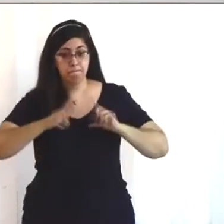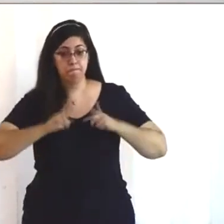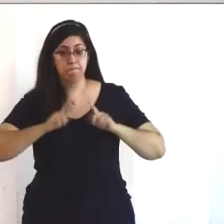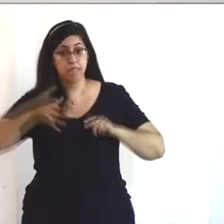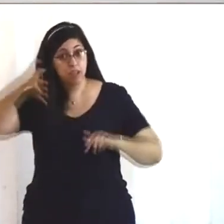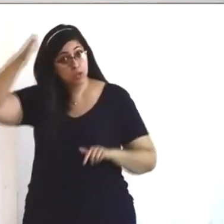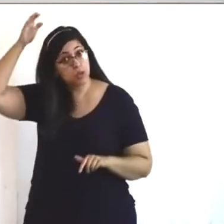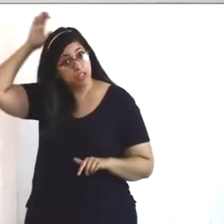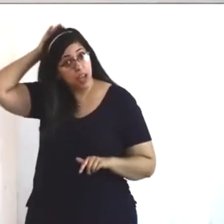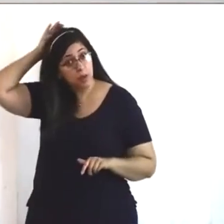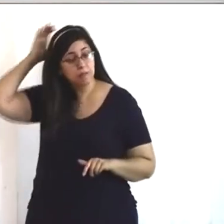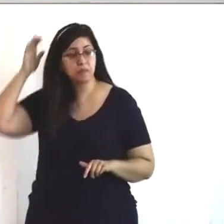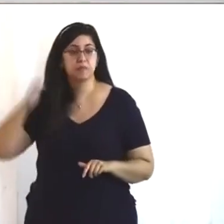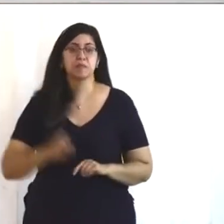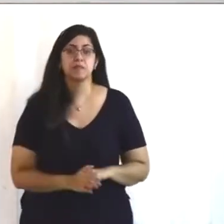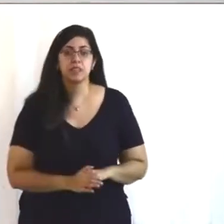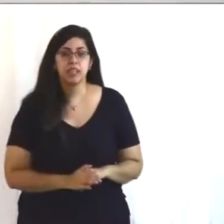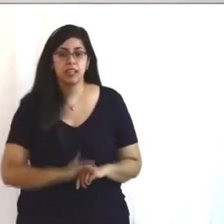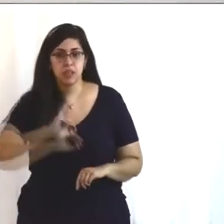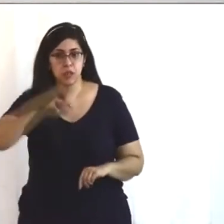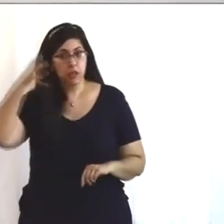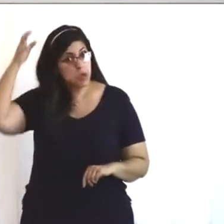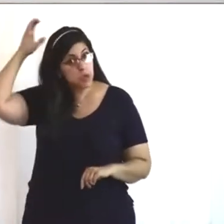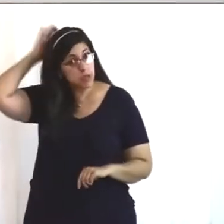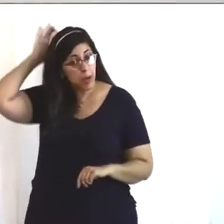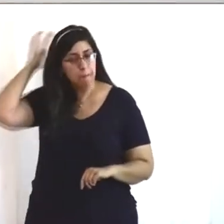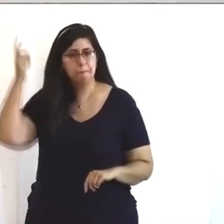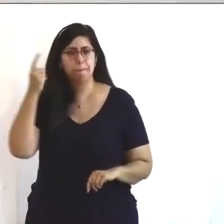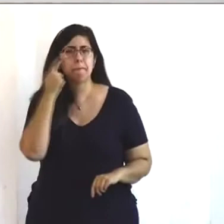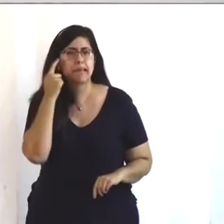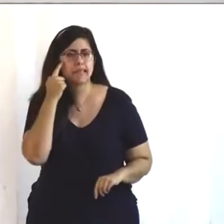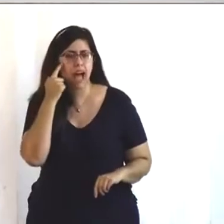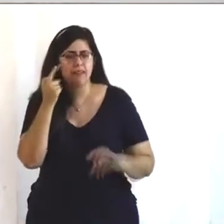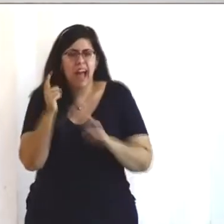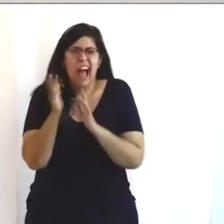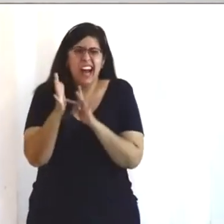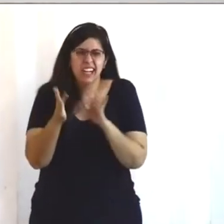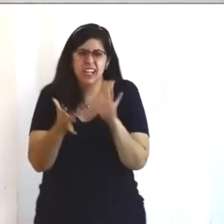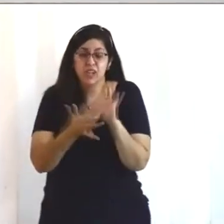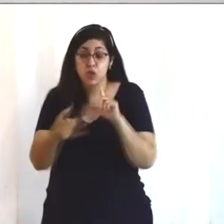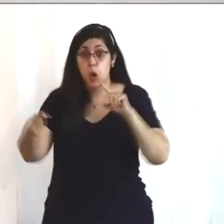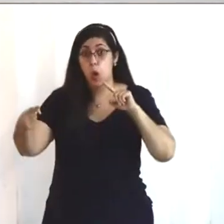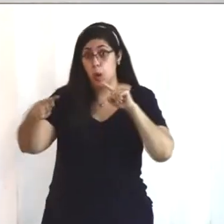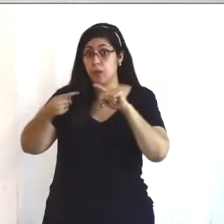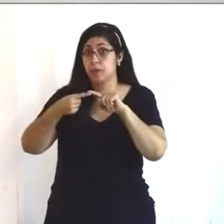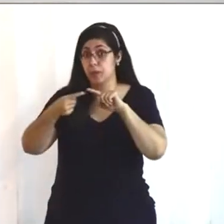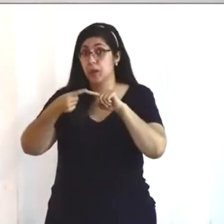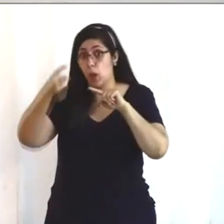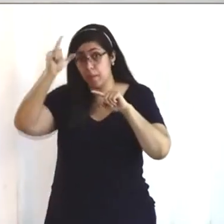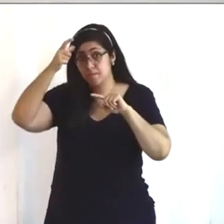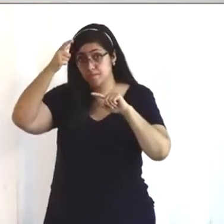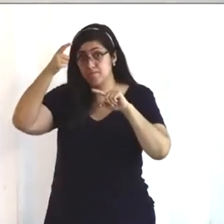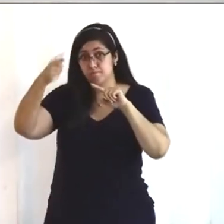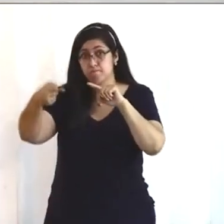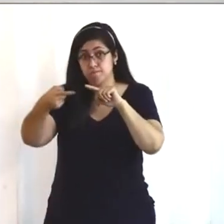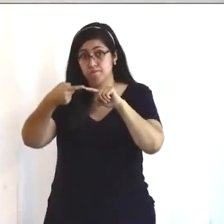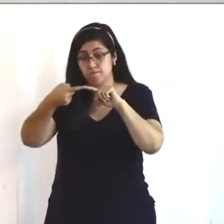que Jesus havia feito um acordo com Satanás. Um acordo com Satanás havia dado